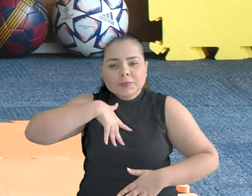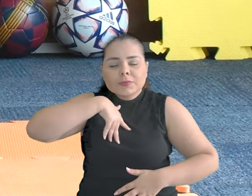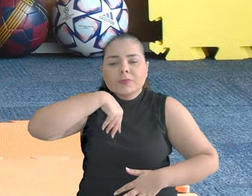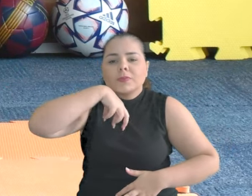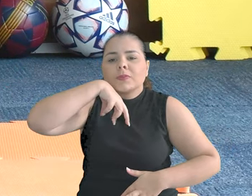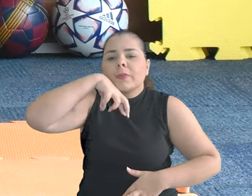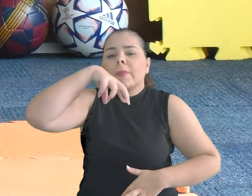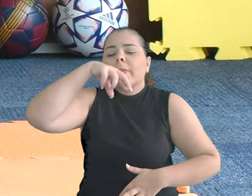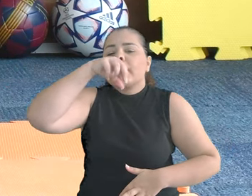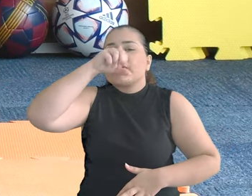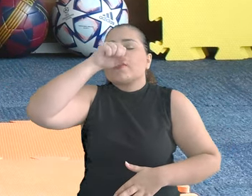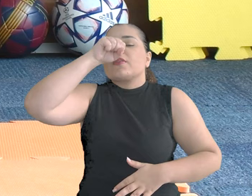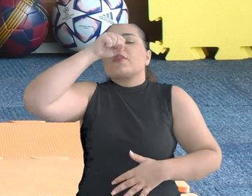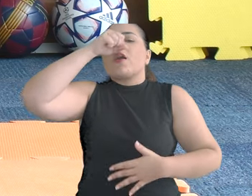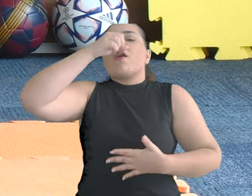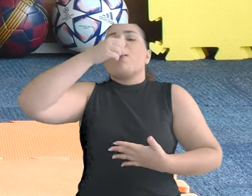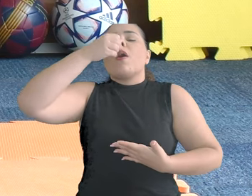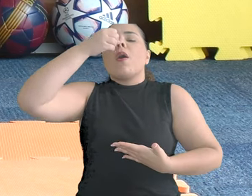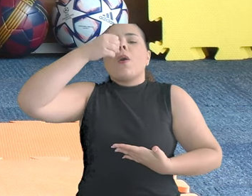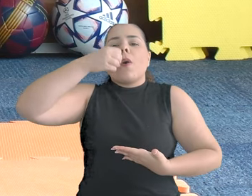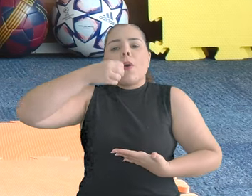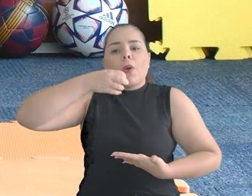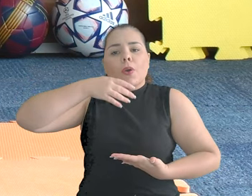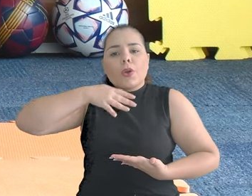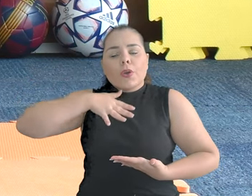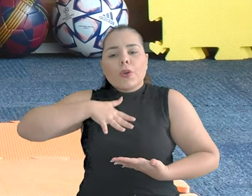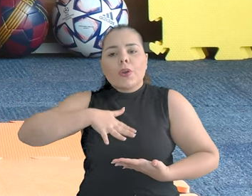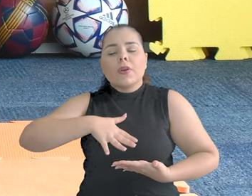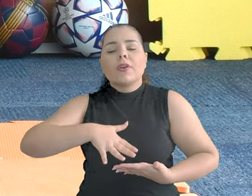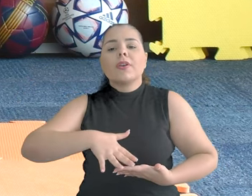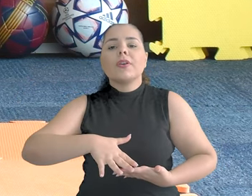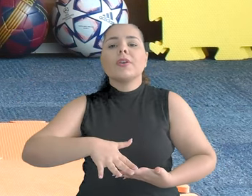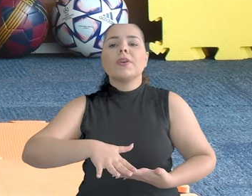Sinto o ar entrando e saindo.